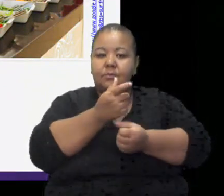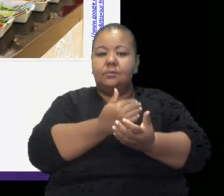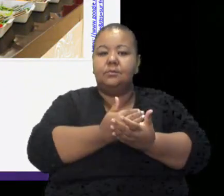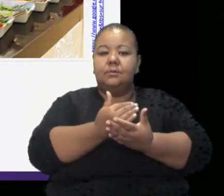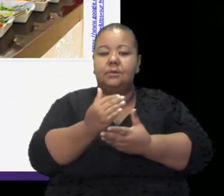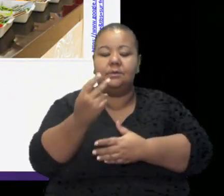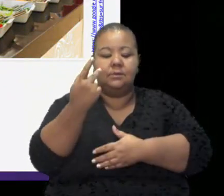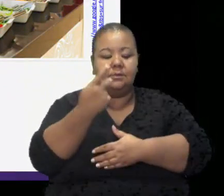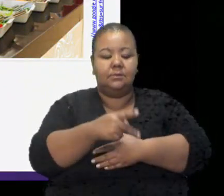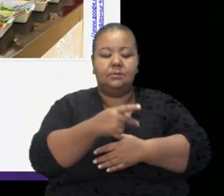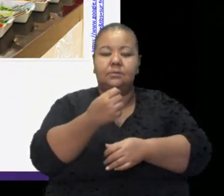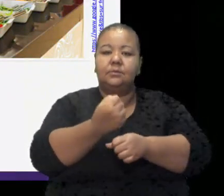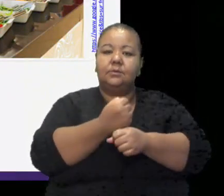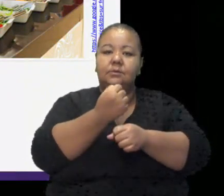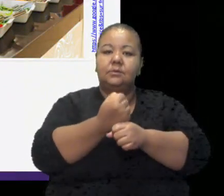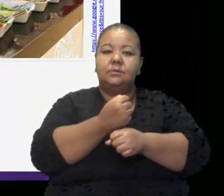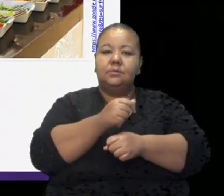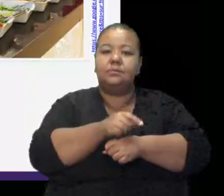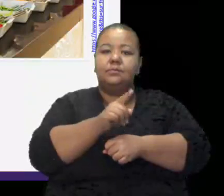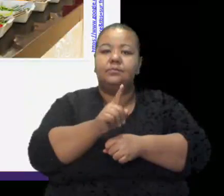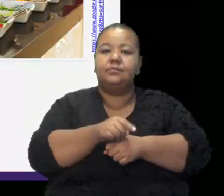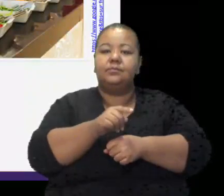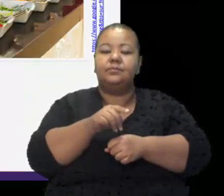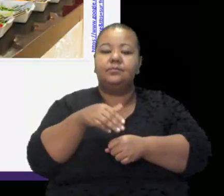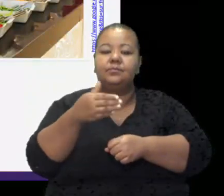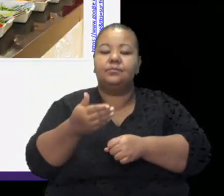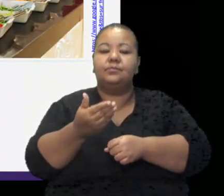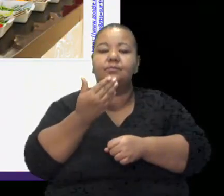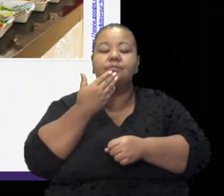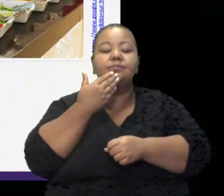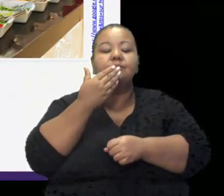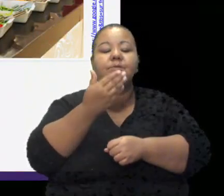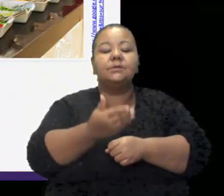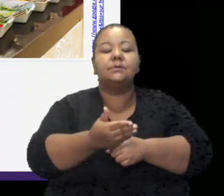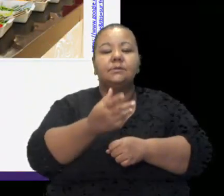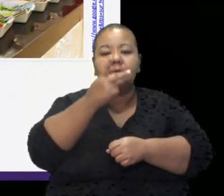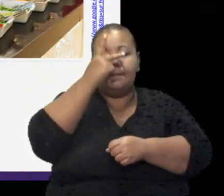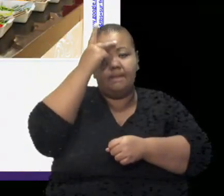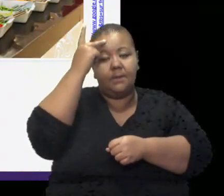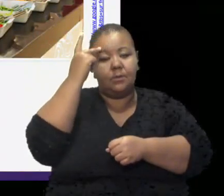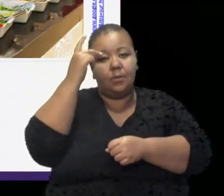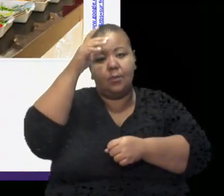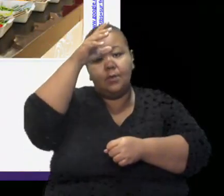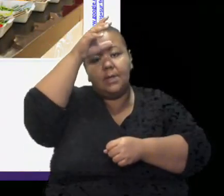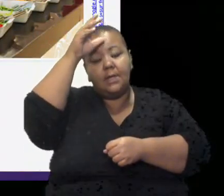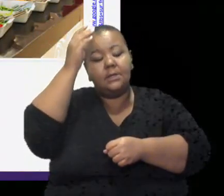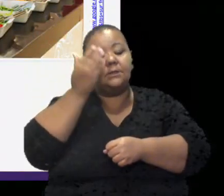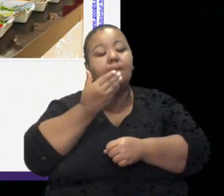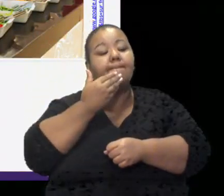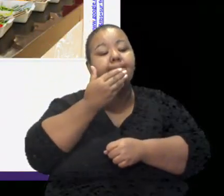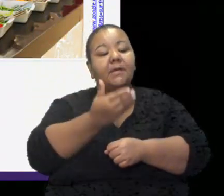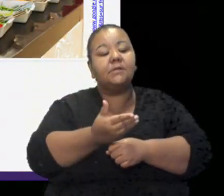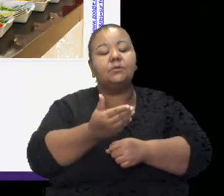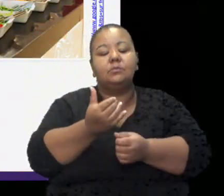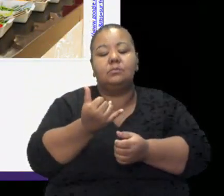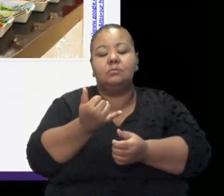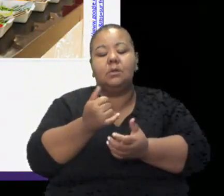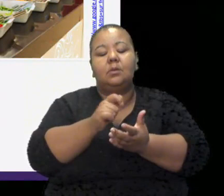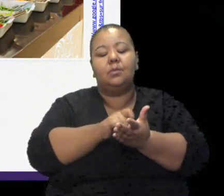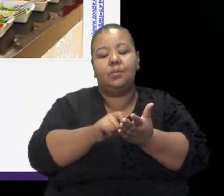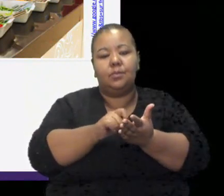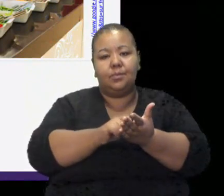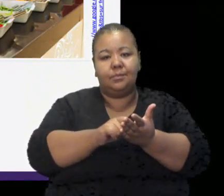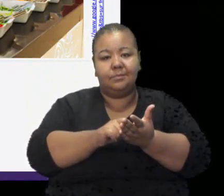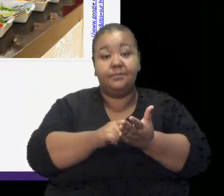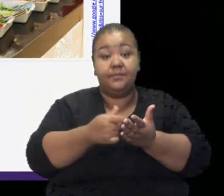da execução da produção ou da operação vai ser a partir de um pedido do meu cliente. Né? Então eu